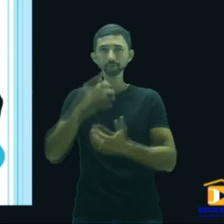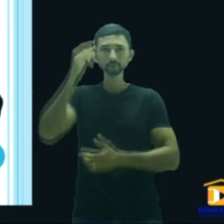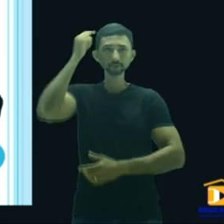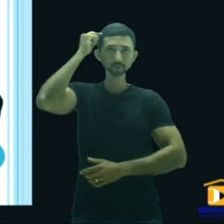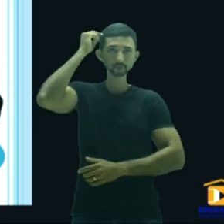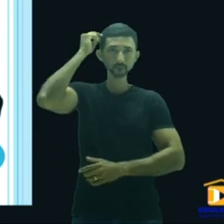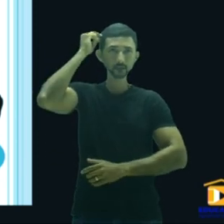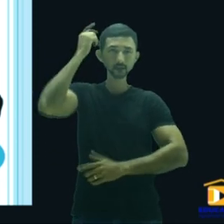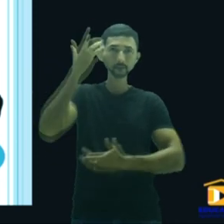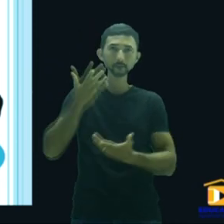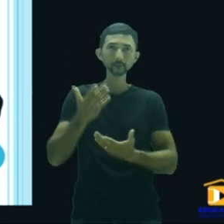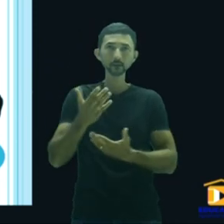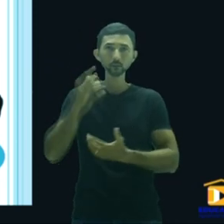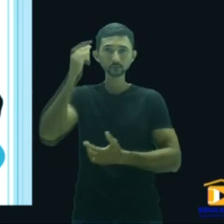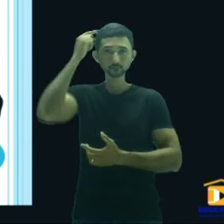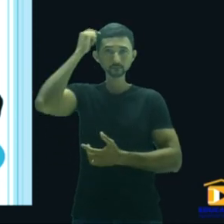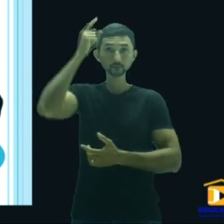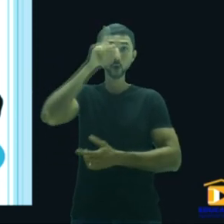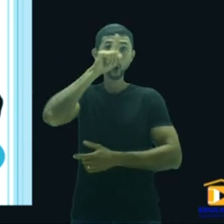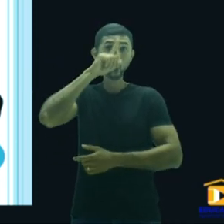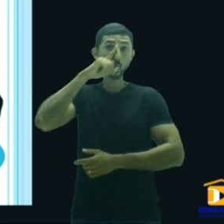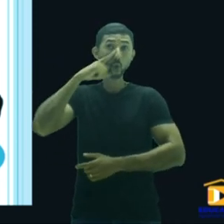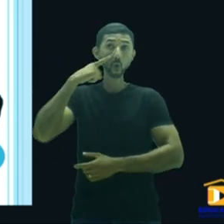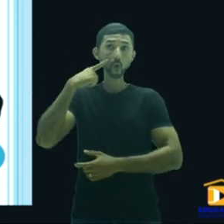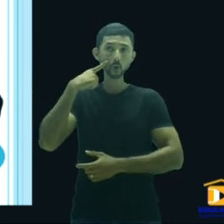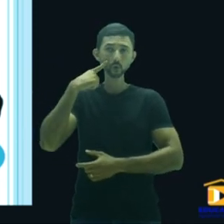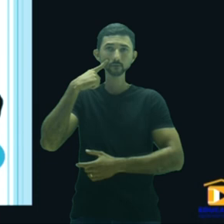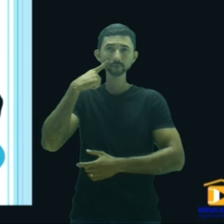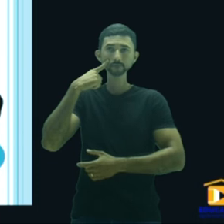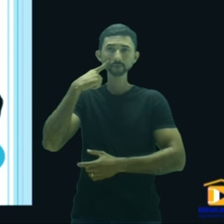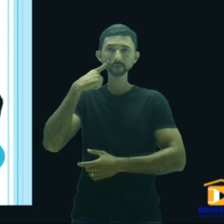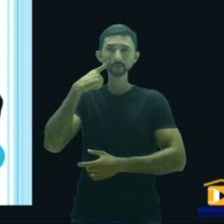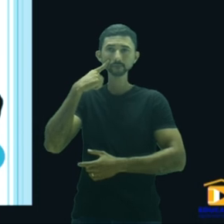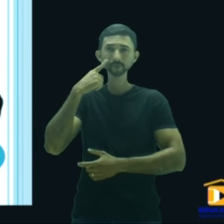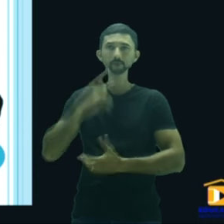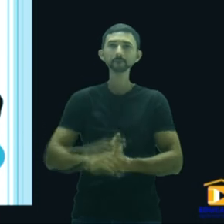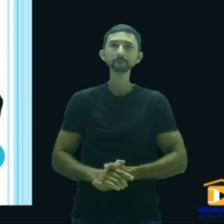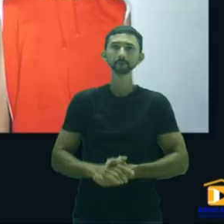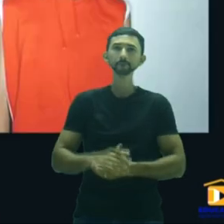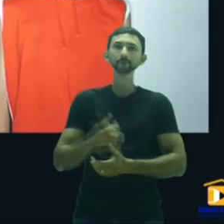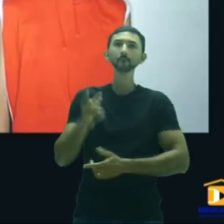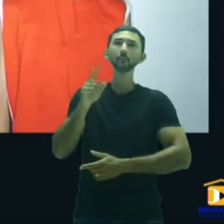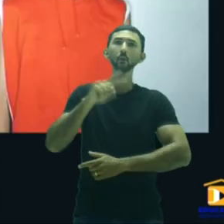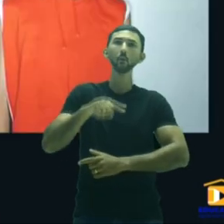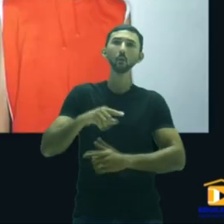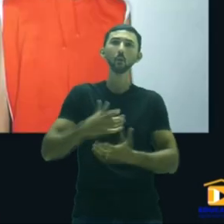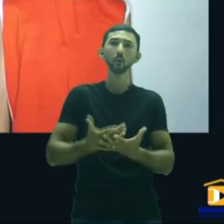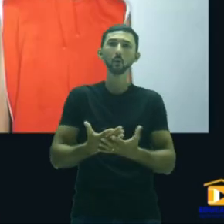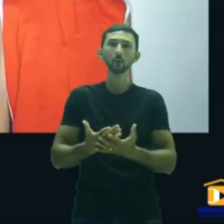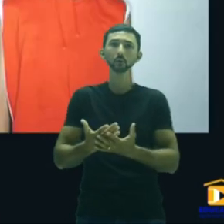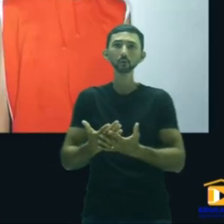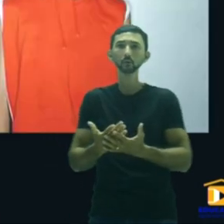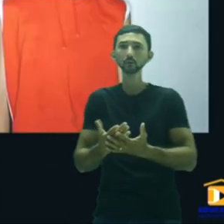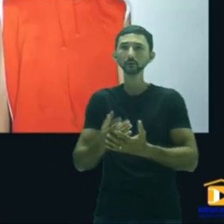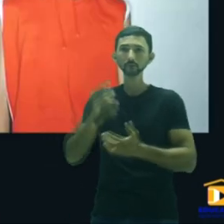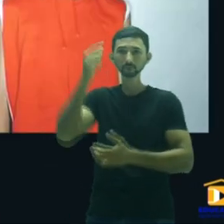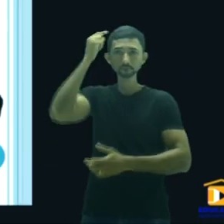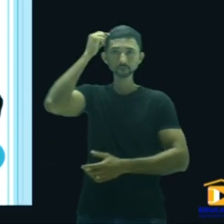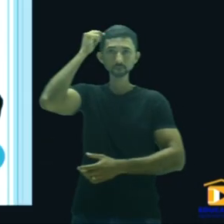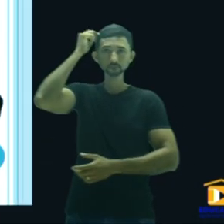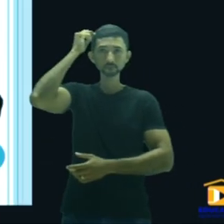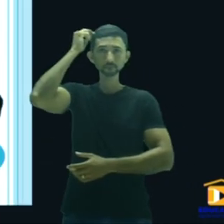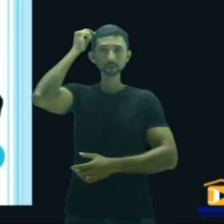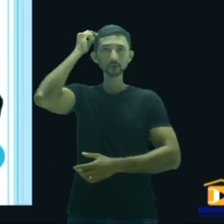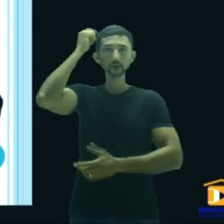gente chama aqui de cabelo loiro, e o outro é para expressar uma coloração,